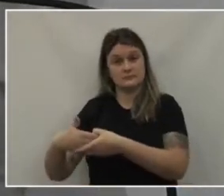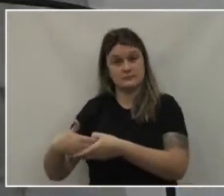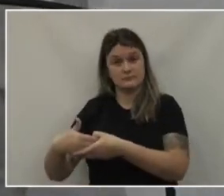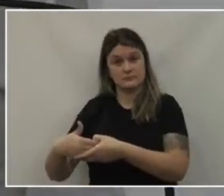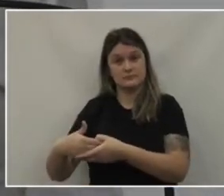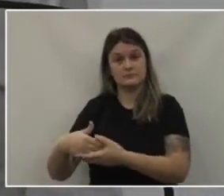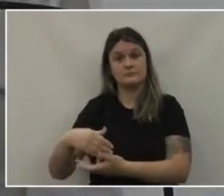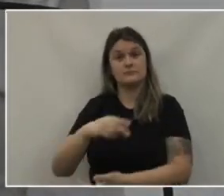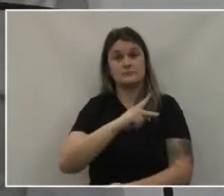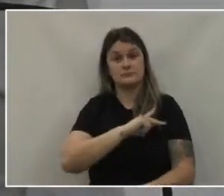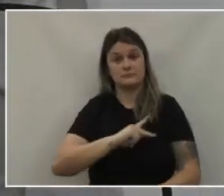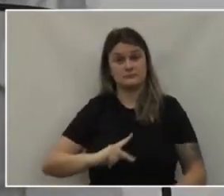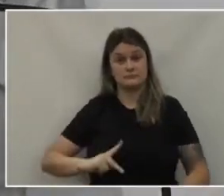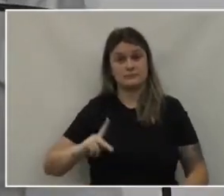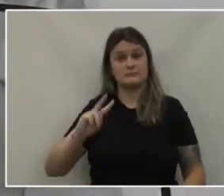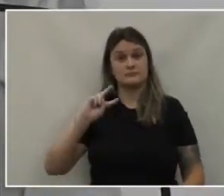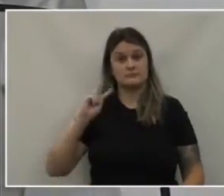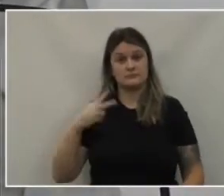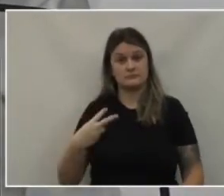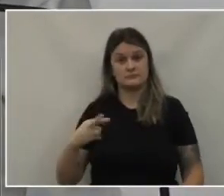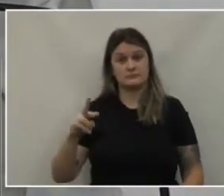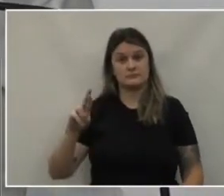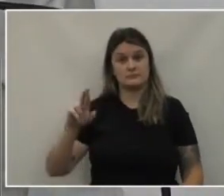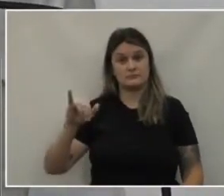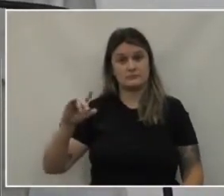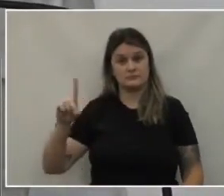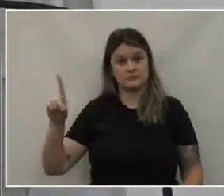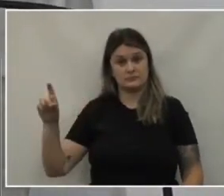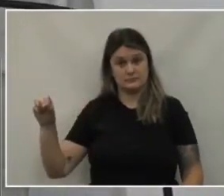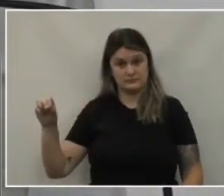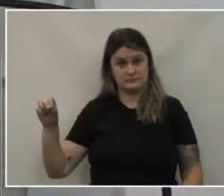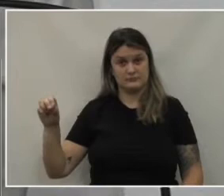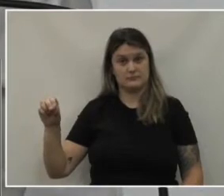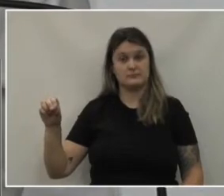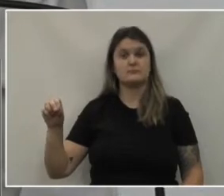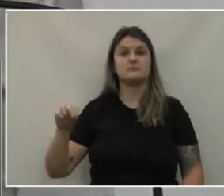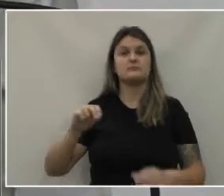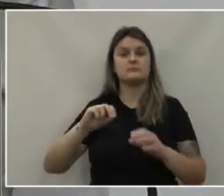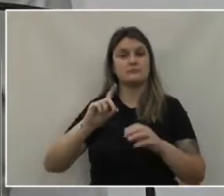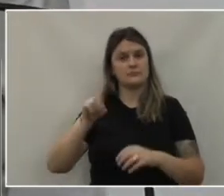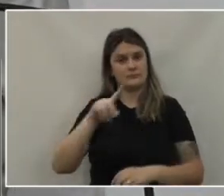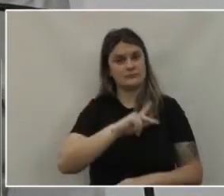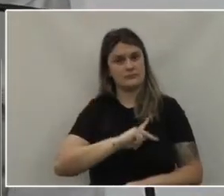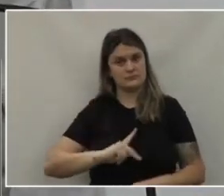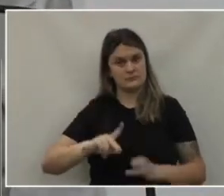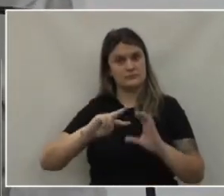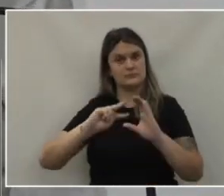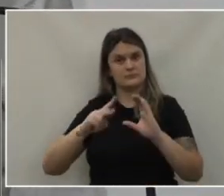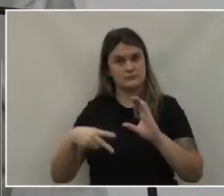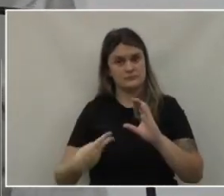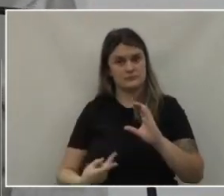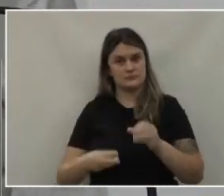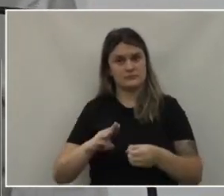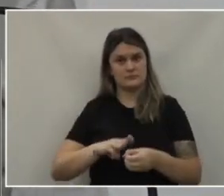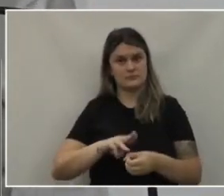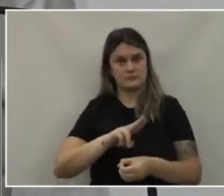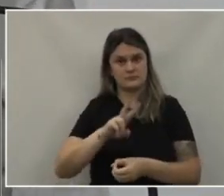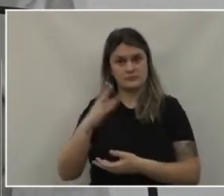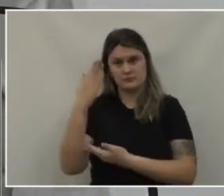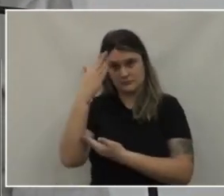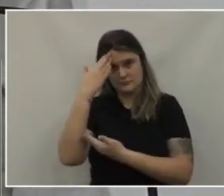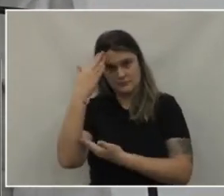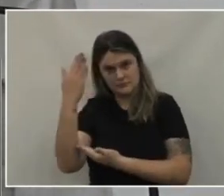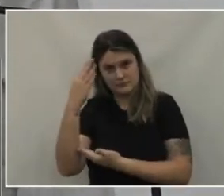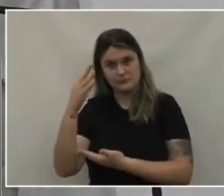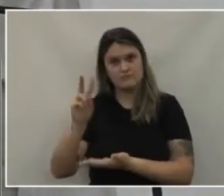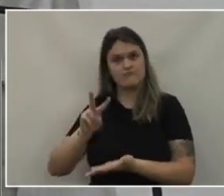excelentíssimo senhor Ricardo Adriano Sás, digníssimo presidente da Câmara de Vereadores de União da Vitória, agradecer pelo